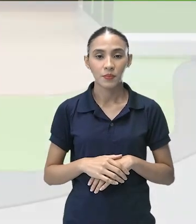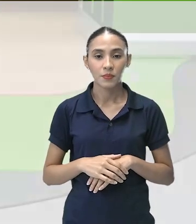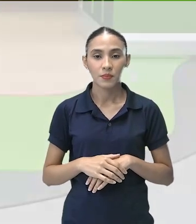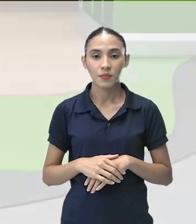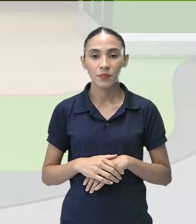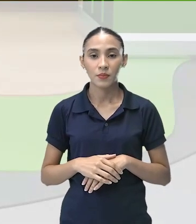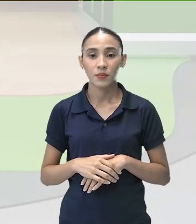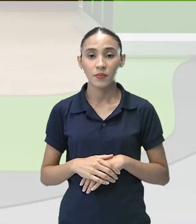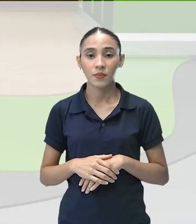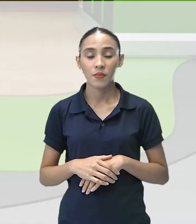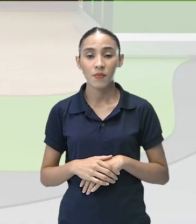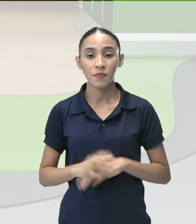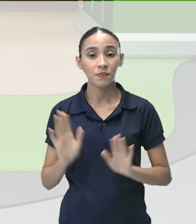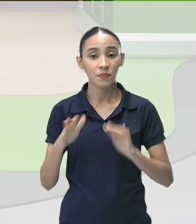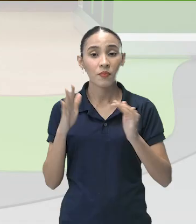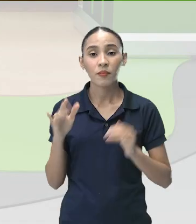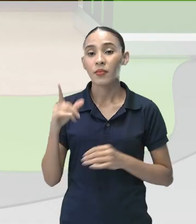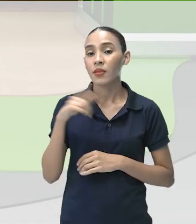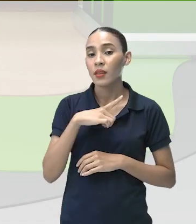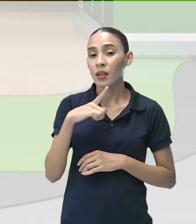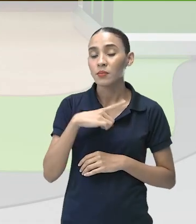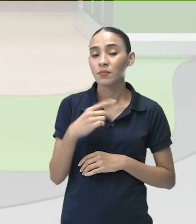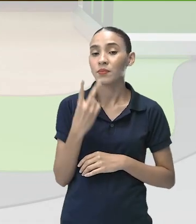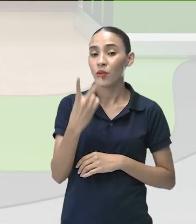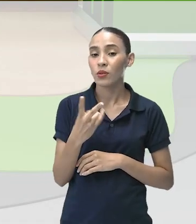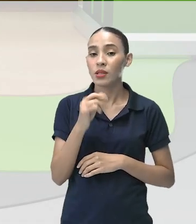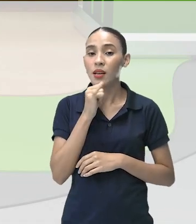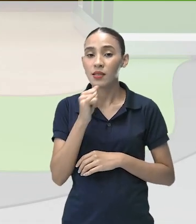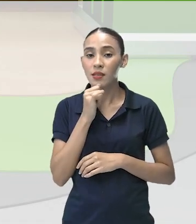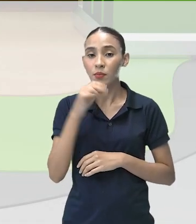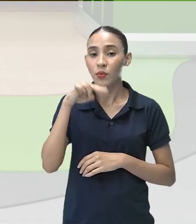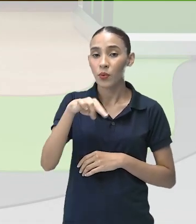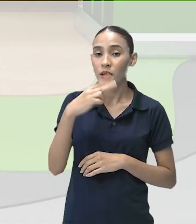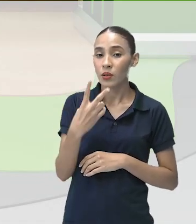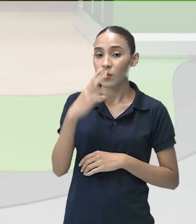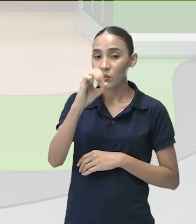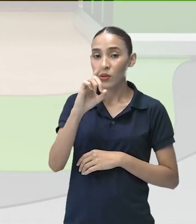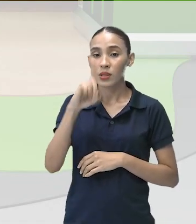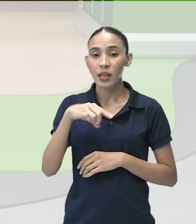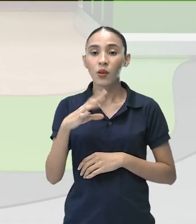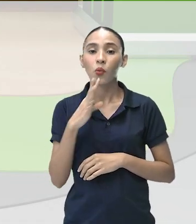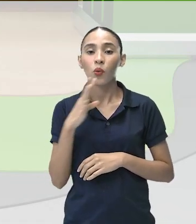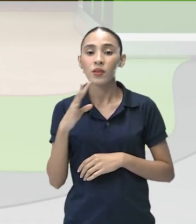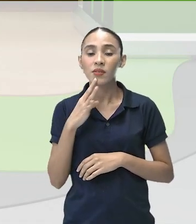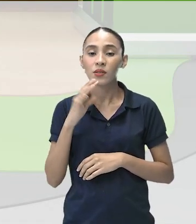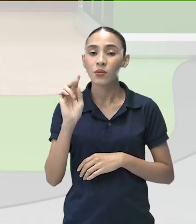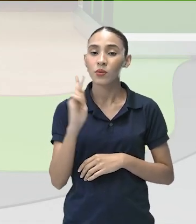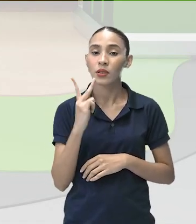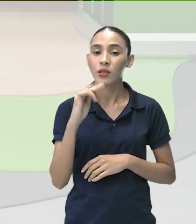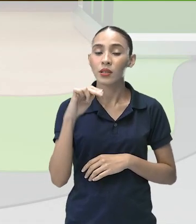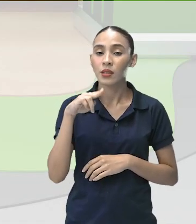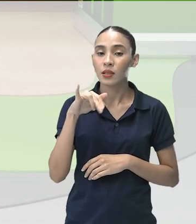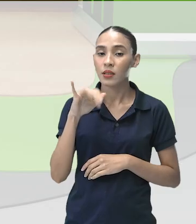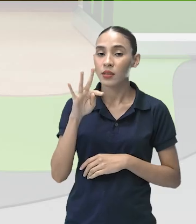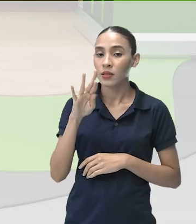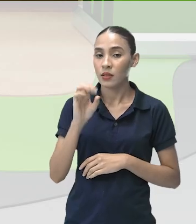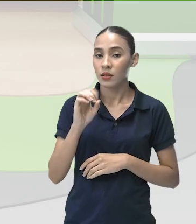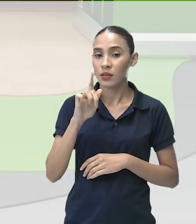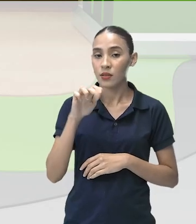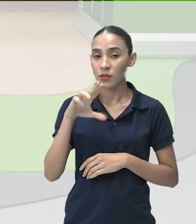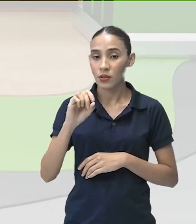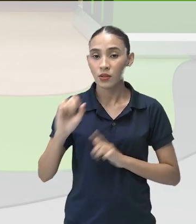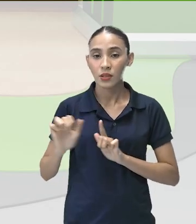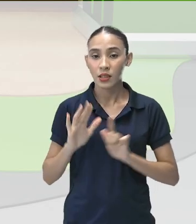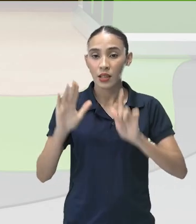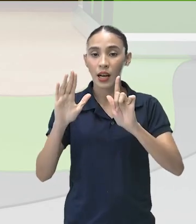óxidos. Aqui nós temos dois exemplos, o N2O, que é o óxido de nitrogênio, e é conhecido como